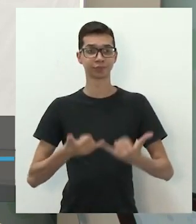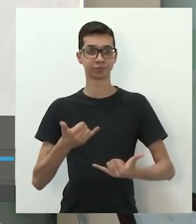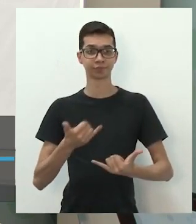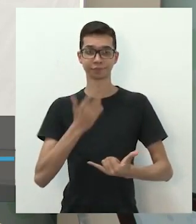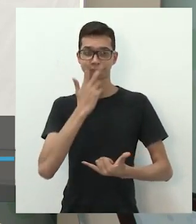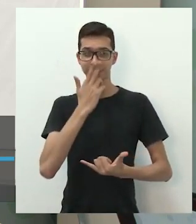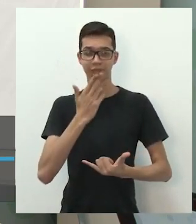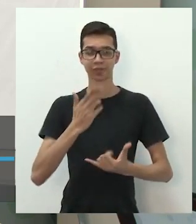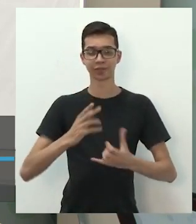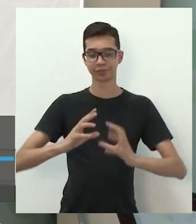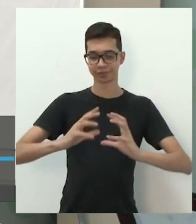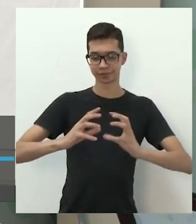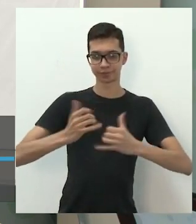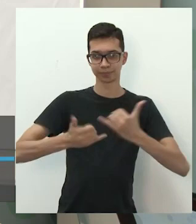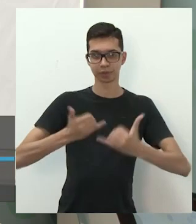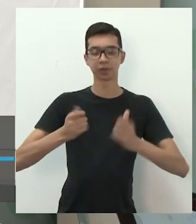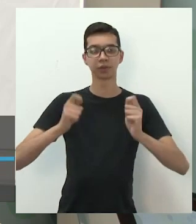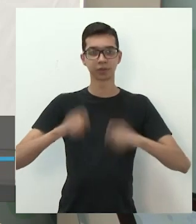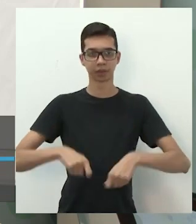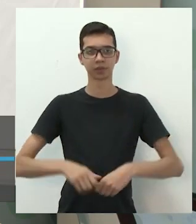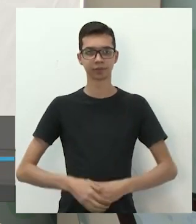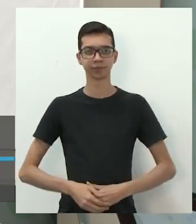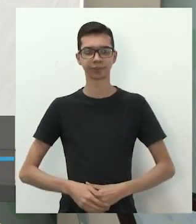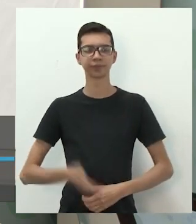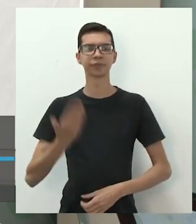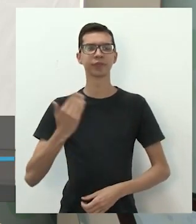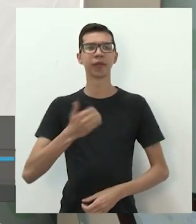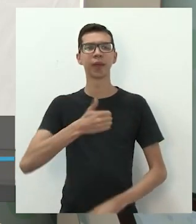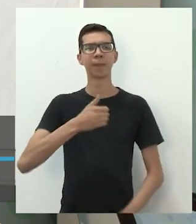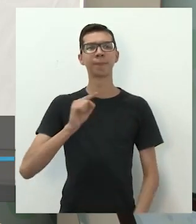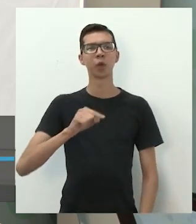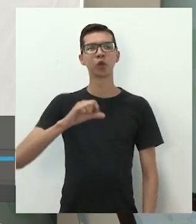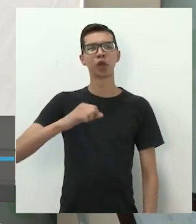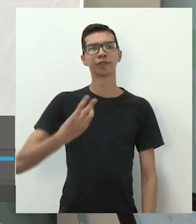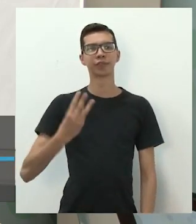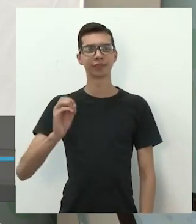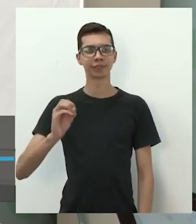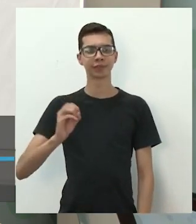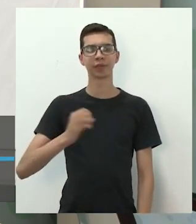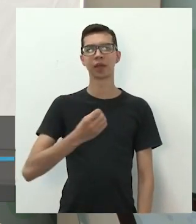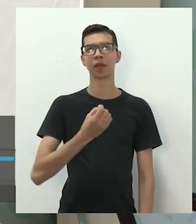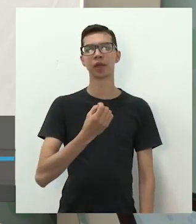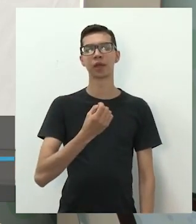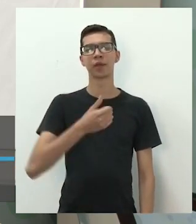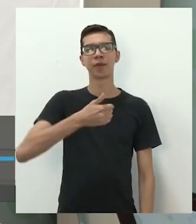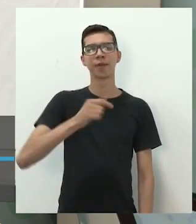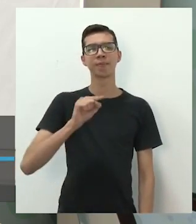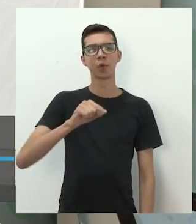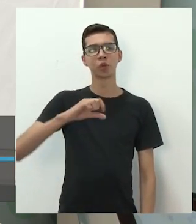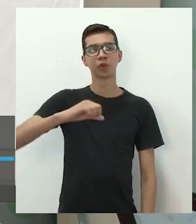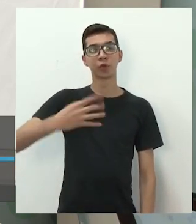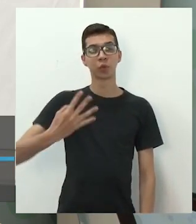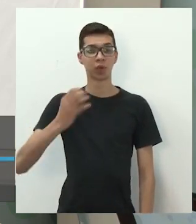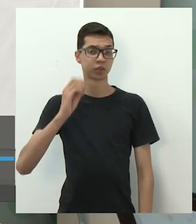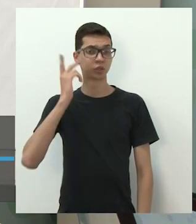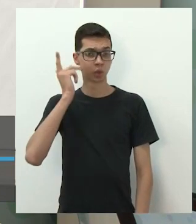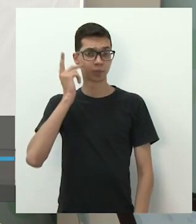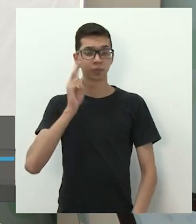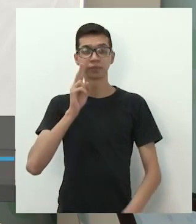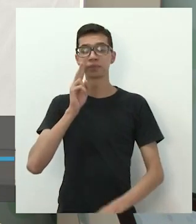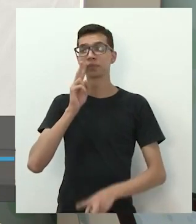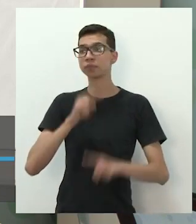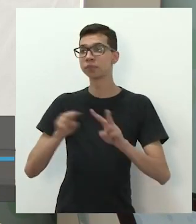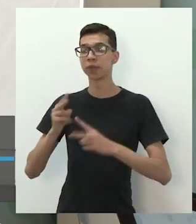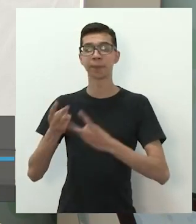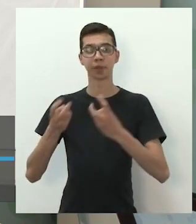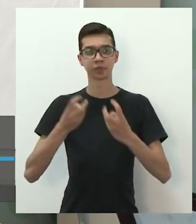nesse comecinho aí, até a década de 30, 40, era muito comum se presentear crianças, né, com esse brinquedo,